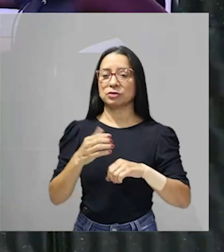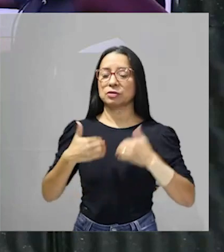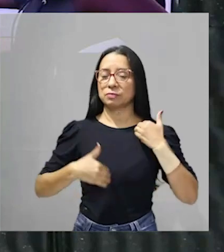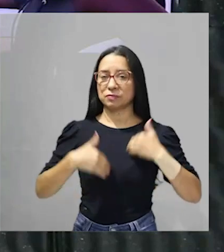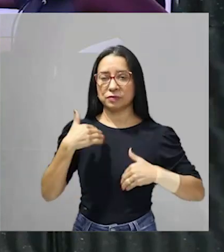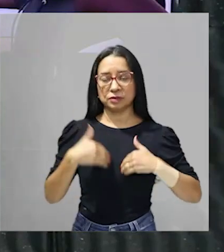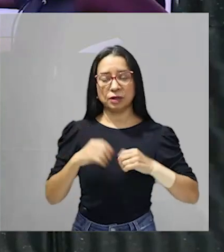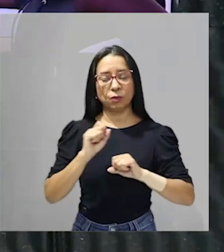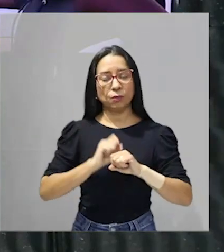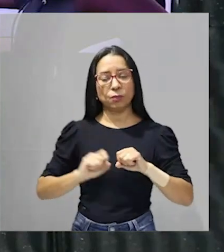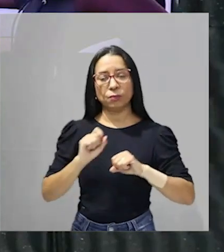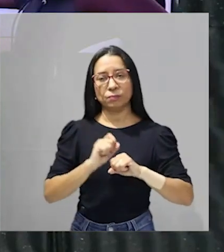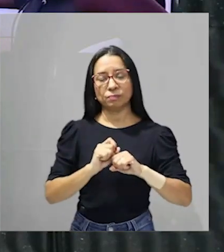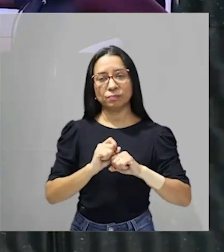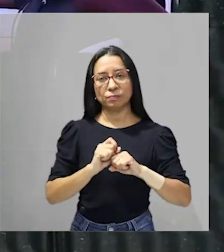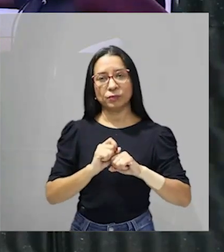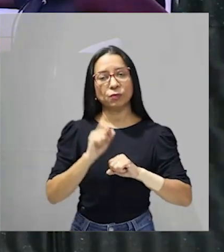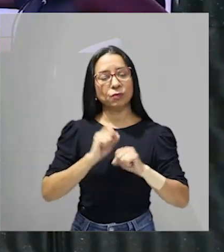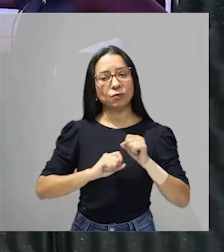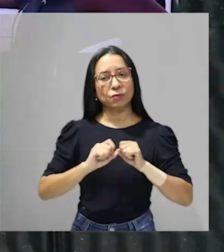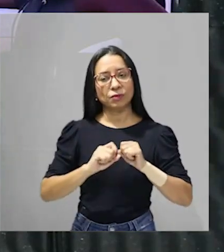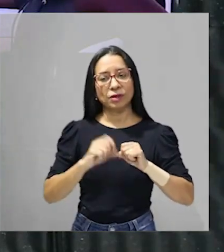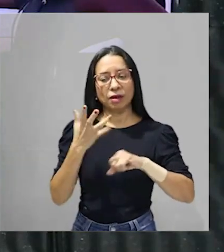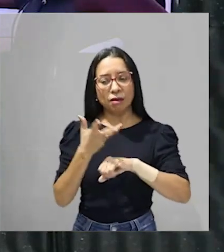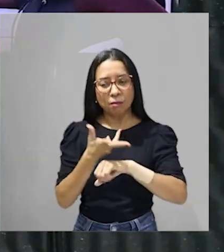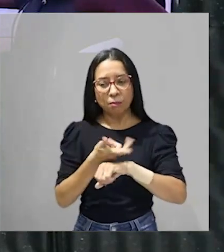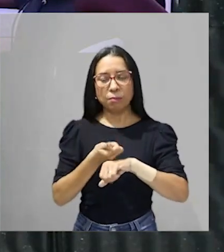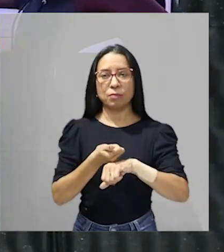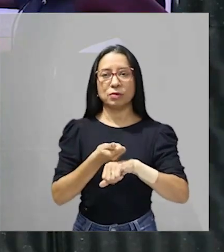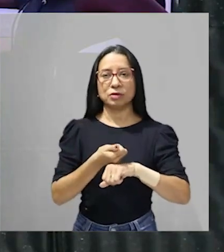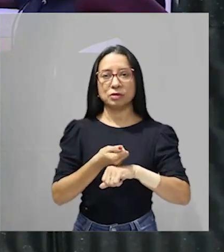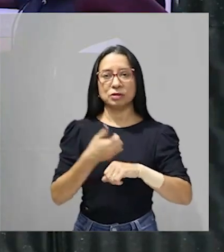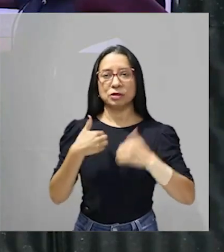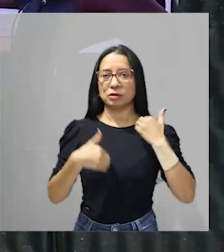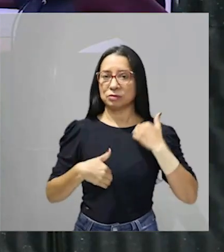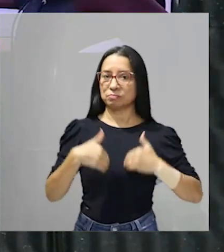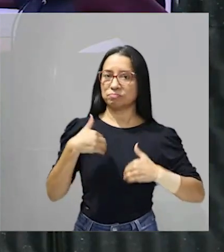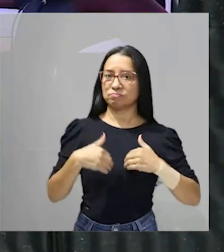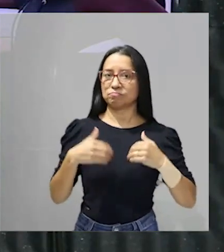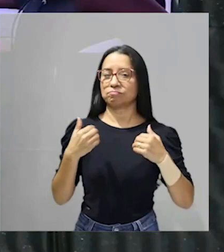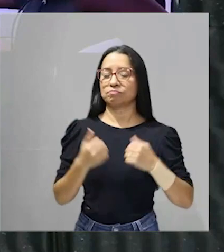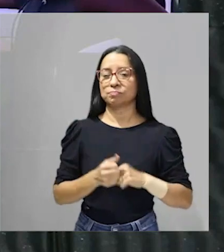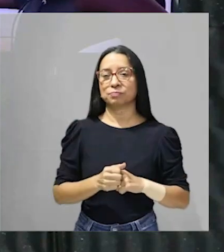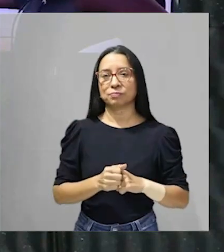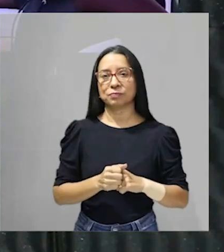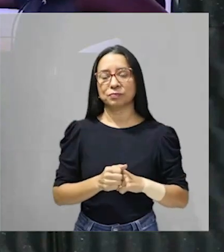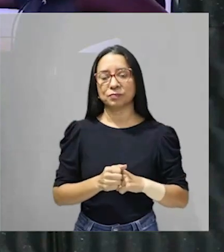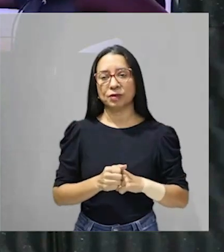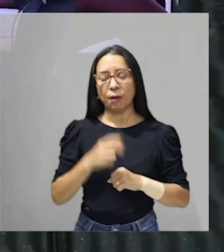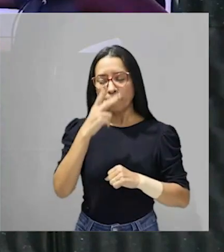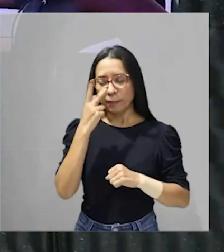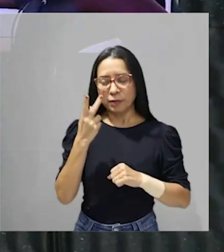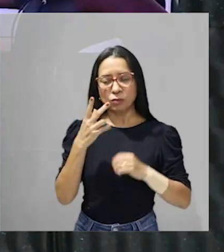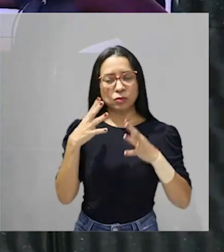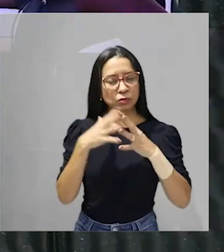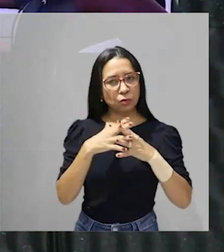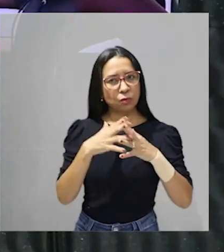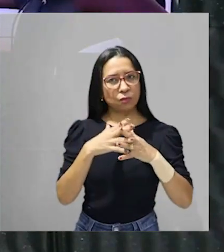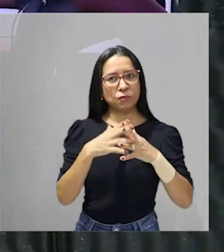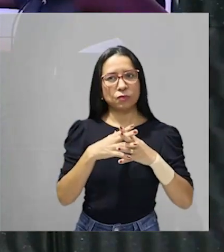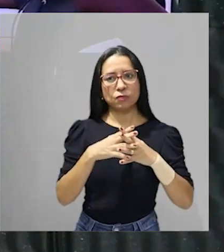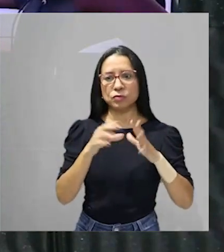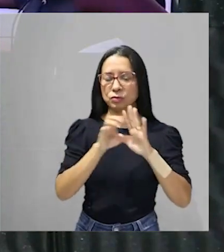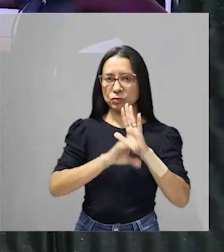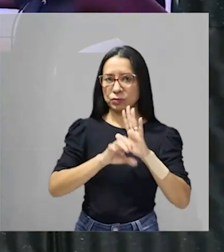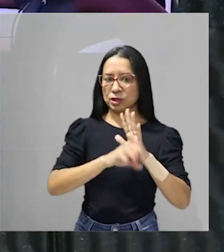que é exercício físico O que é aptidão física porque muitas pessoas confundem esses quatro conceitos consegui